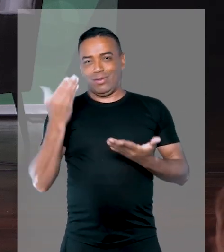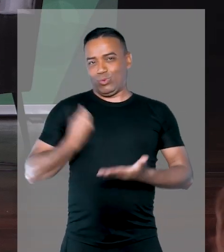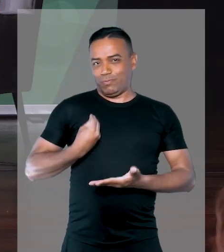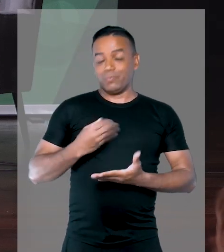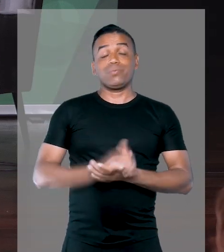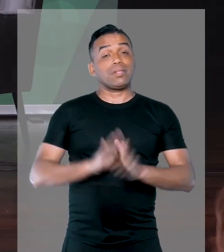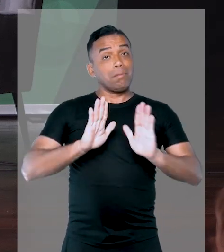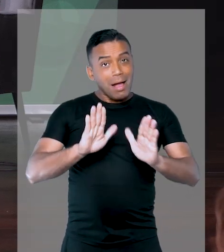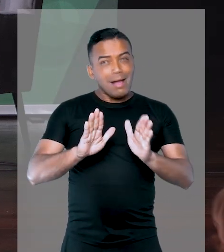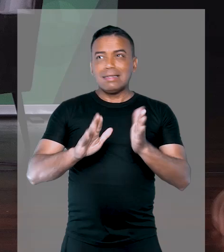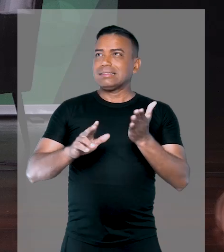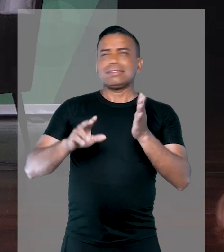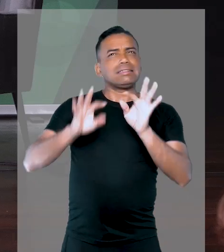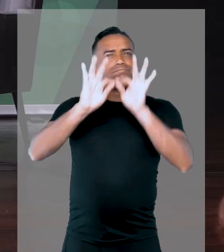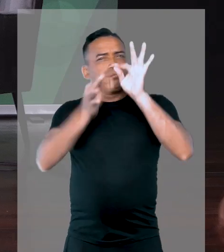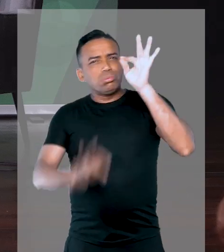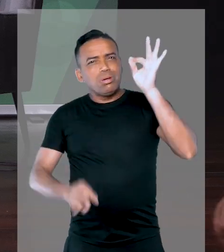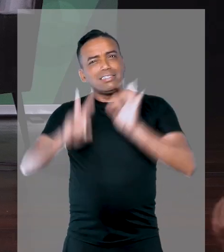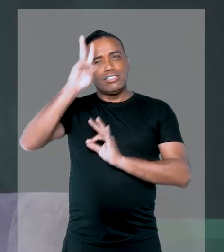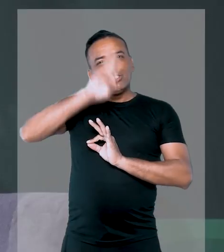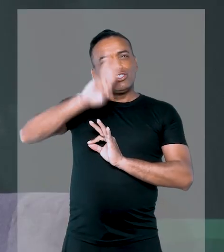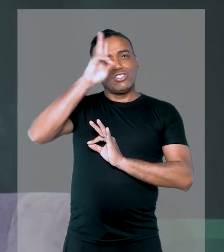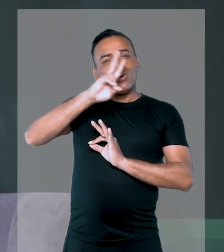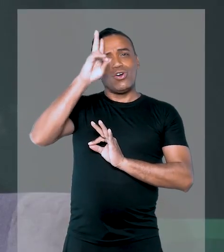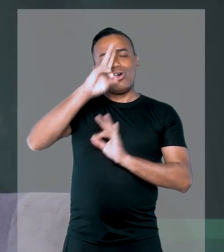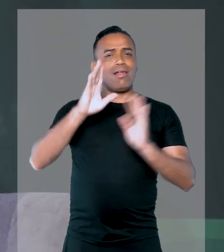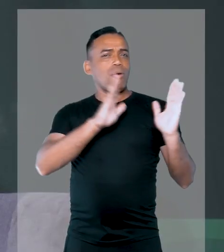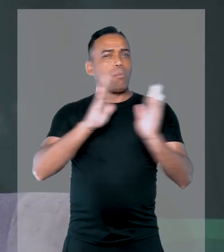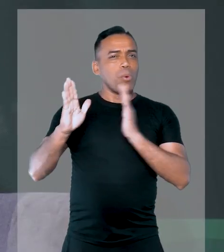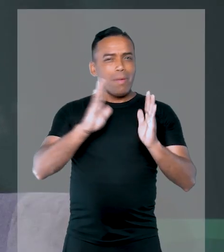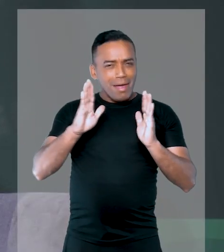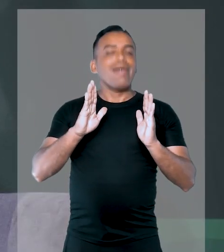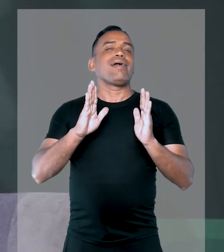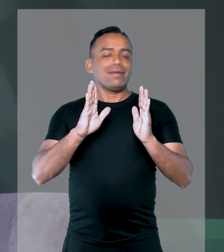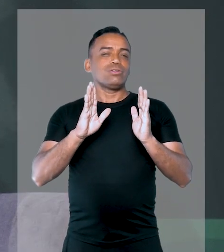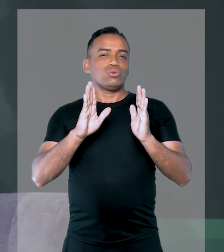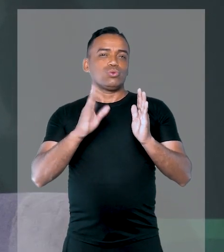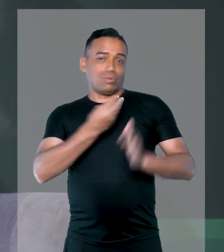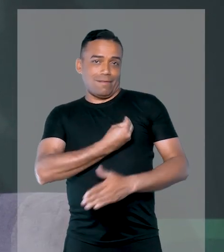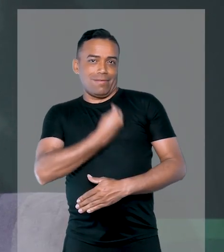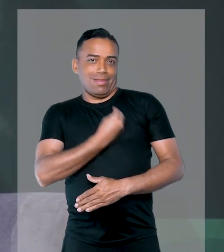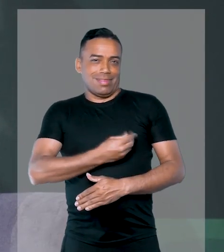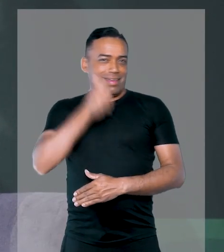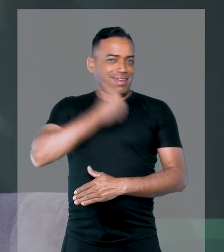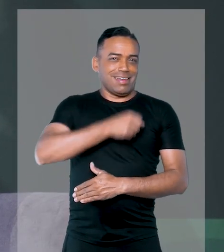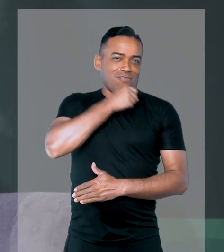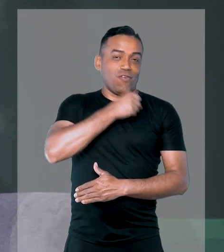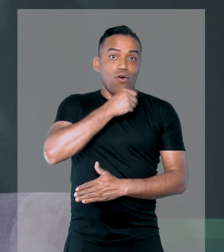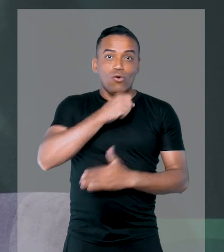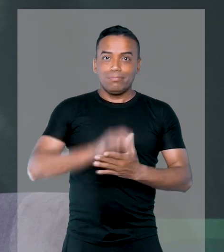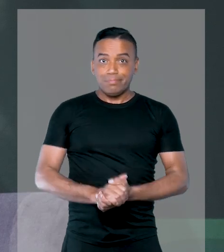mas o enredo da história é um recorte biográfico que eu faço, né, da minha avó, e aí